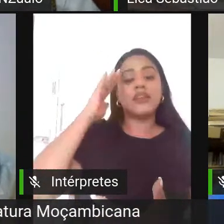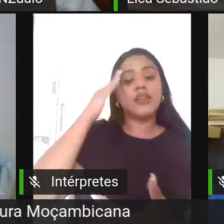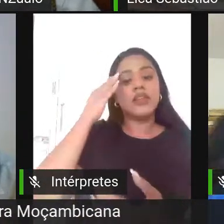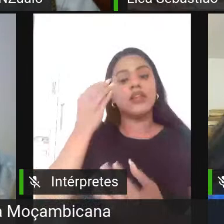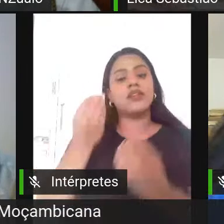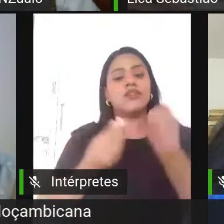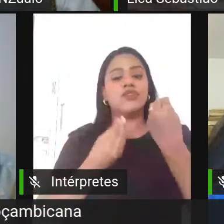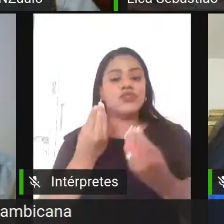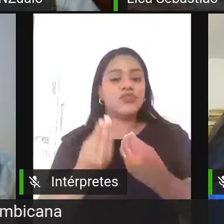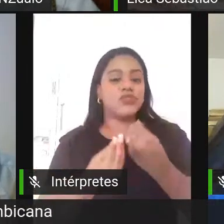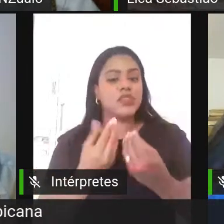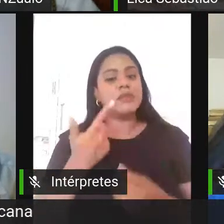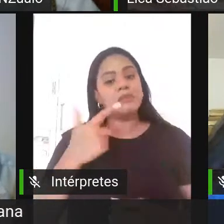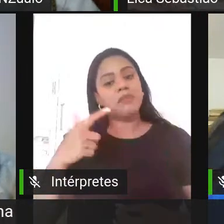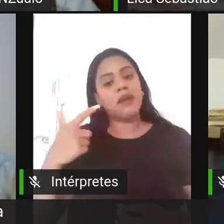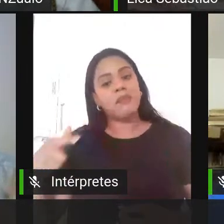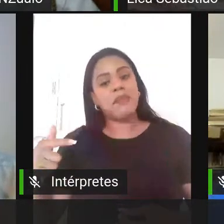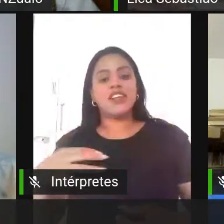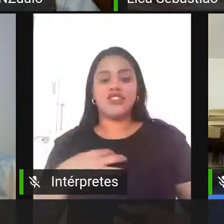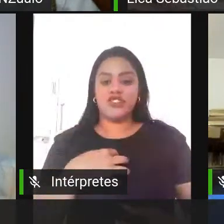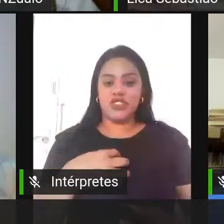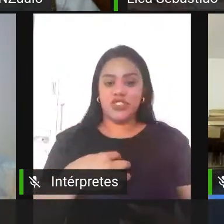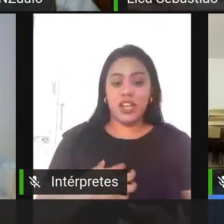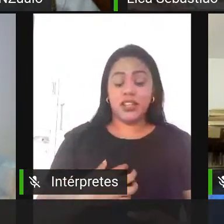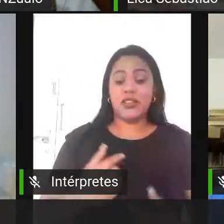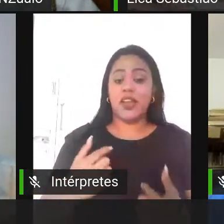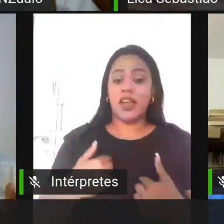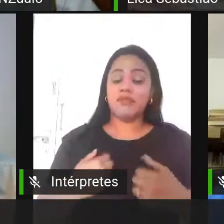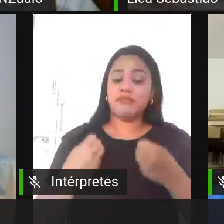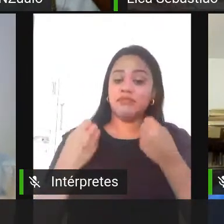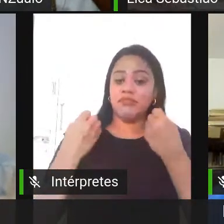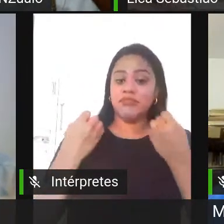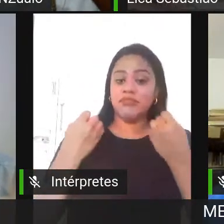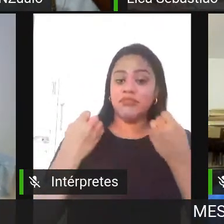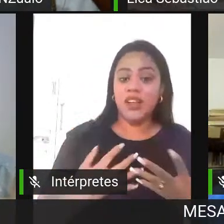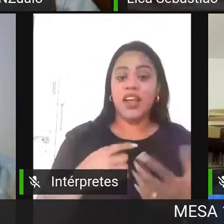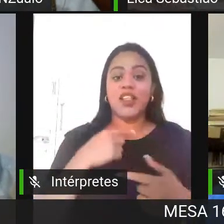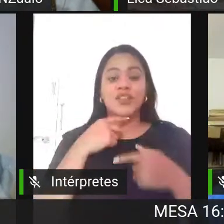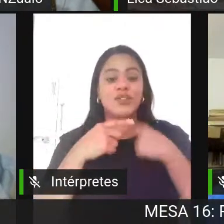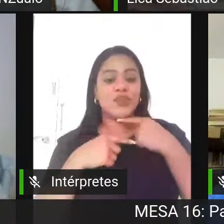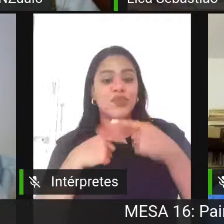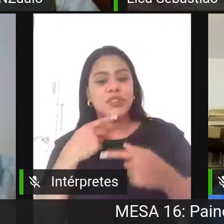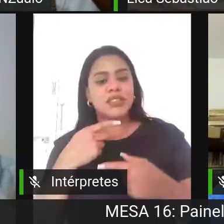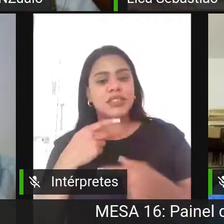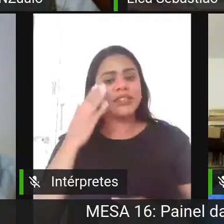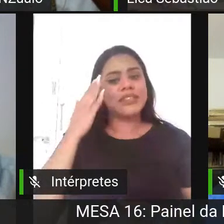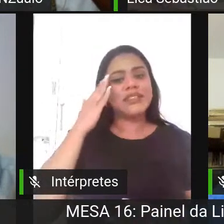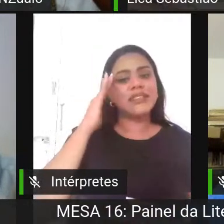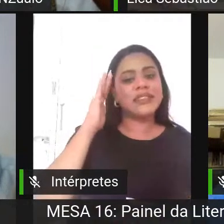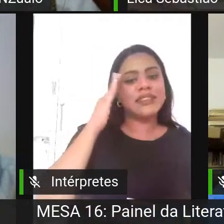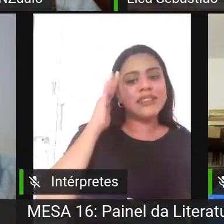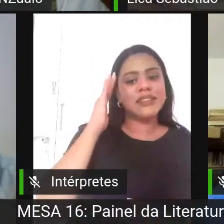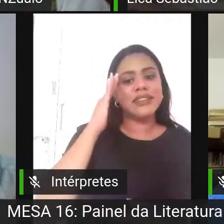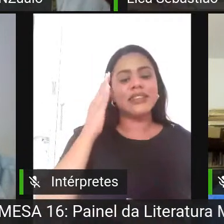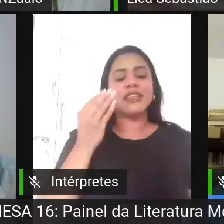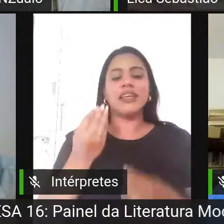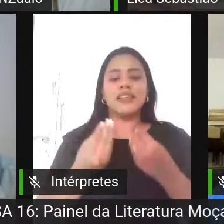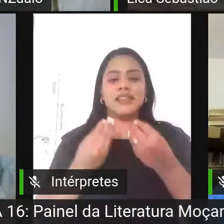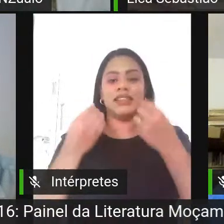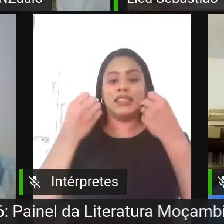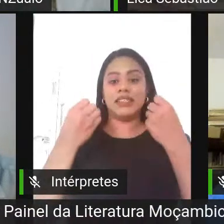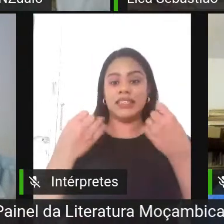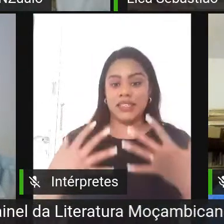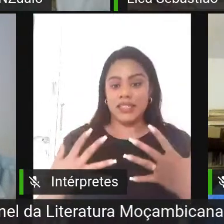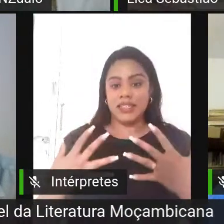tempo eu estava a dizer que não consegui compreender, né, o que a professora Teresa já havia dito nessa perspectiva de introdução.